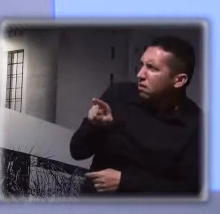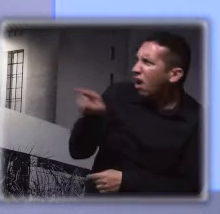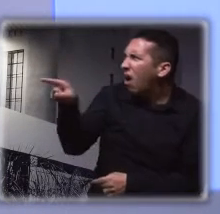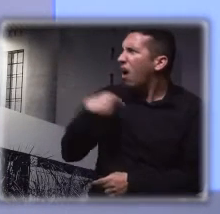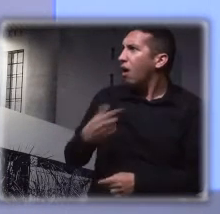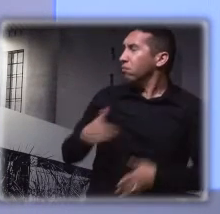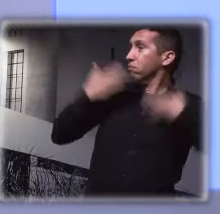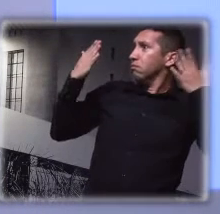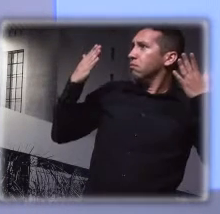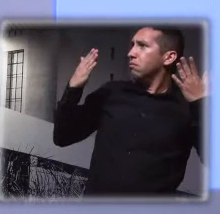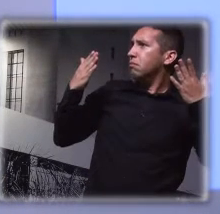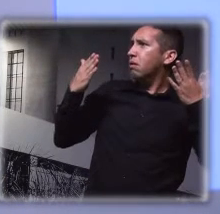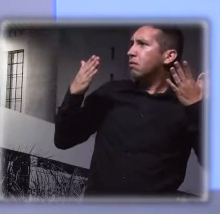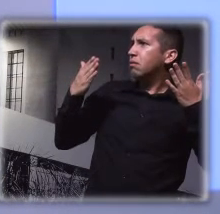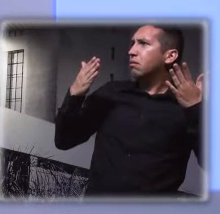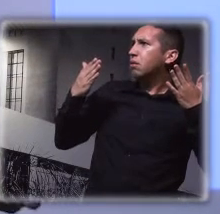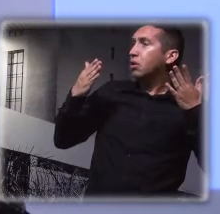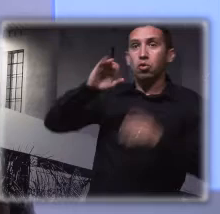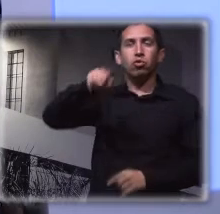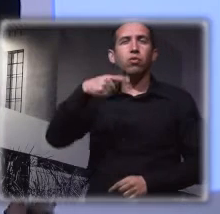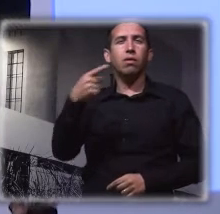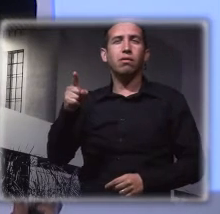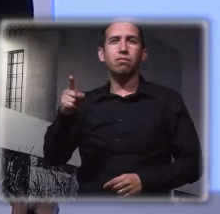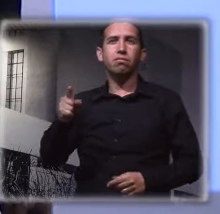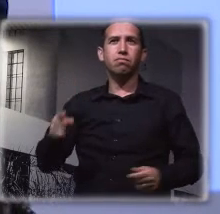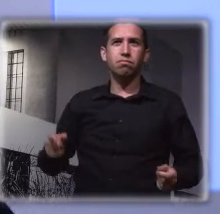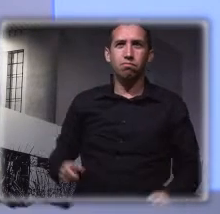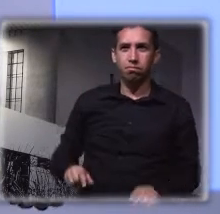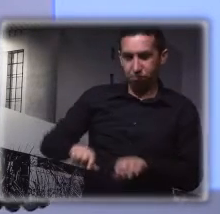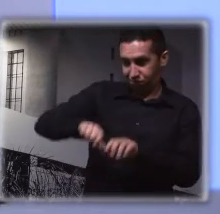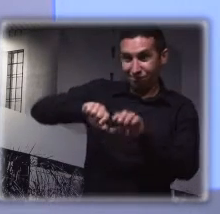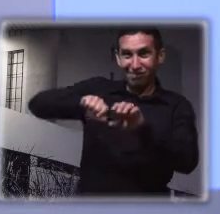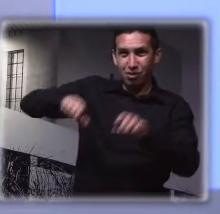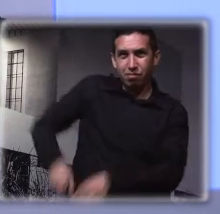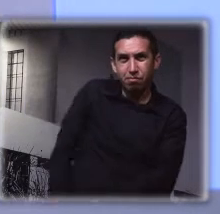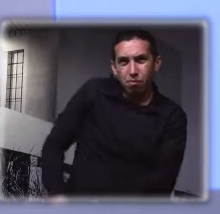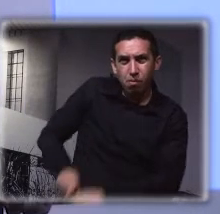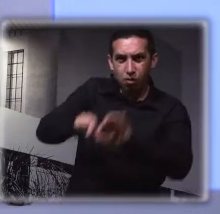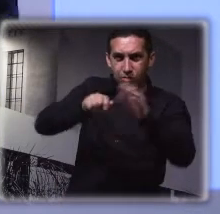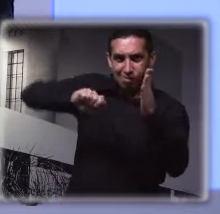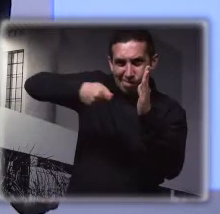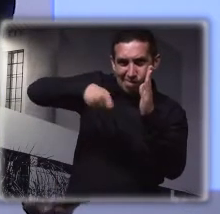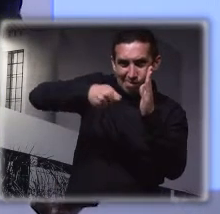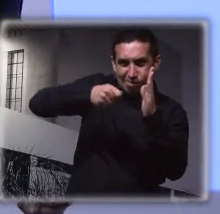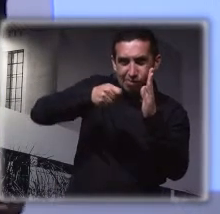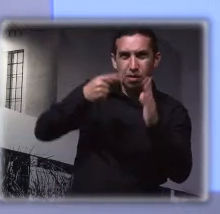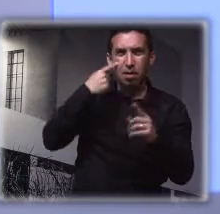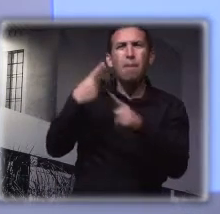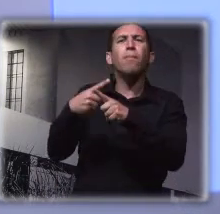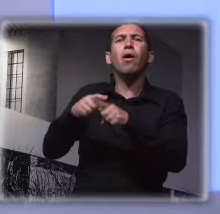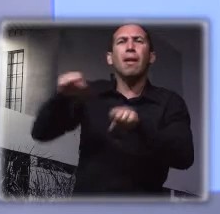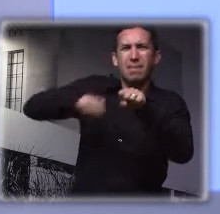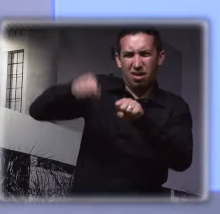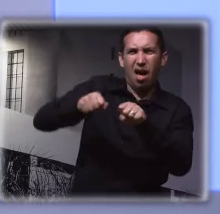ela leva um susto. E o João estava ali com uma chave de fendas no bolso para consertar o pneu da